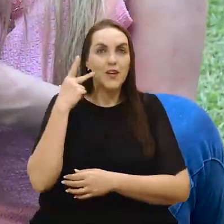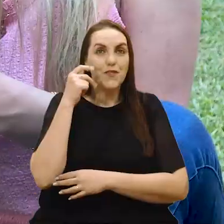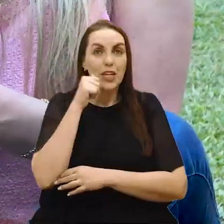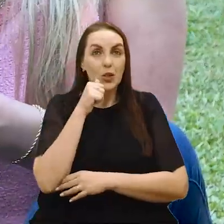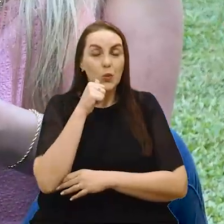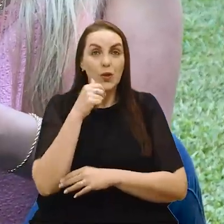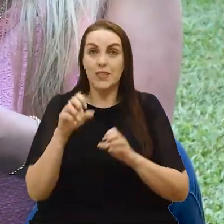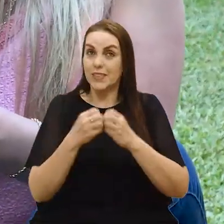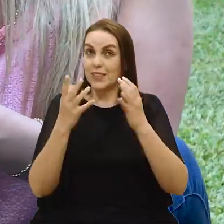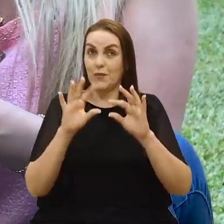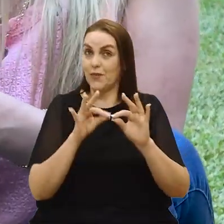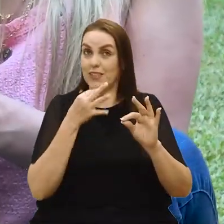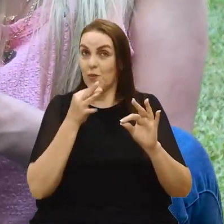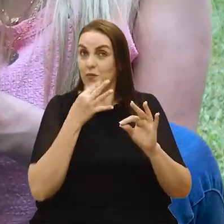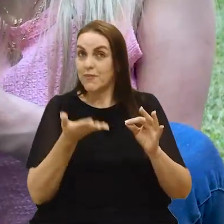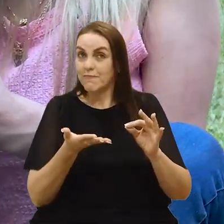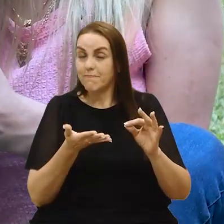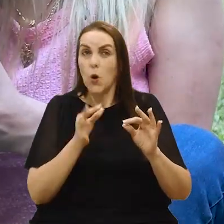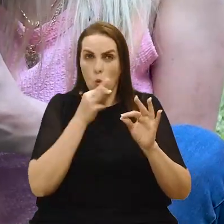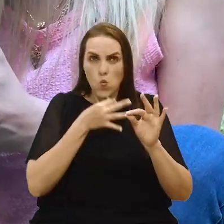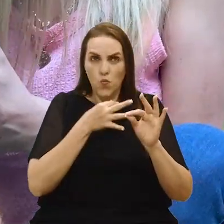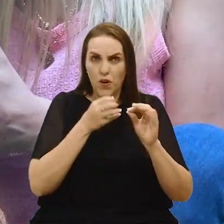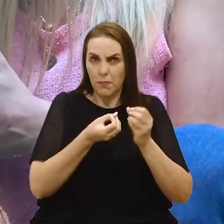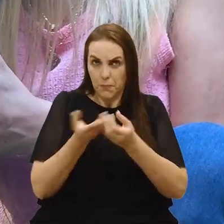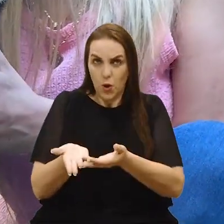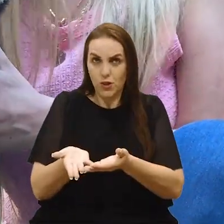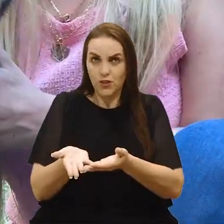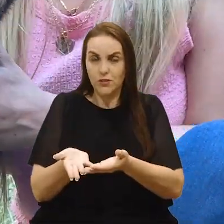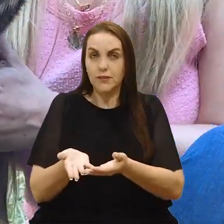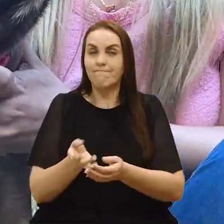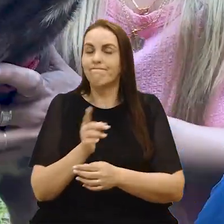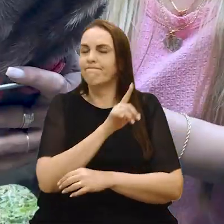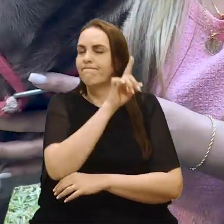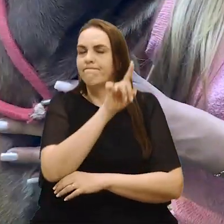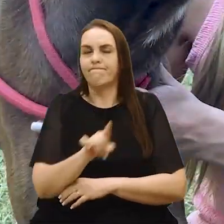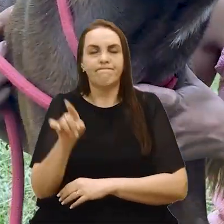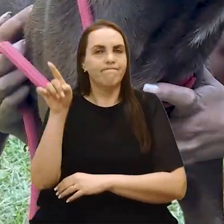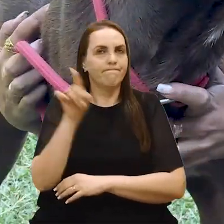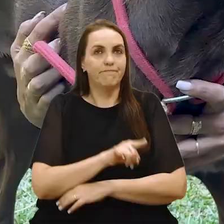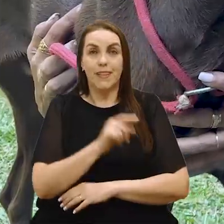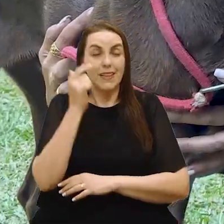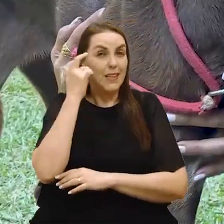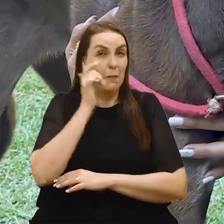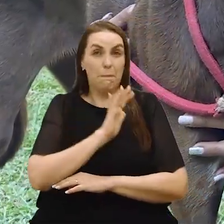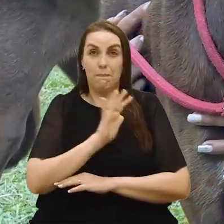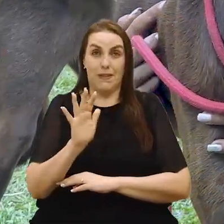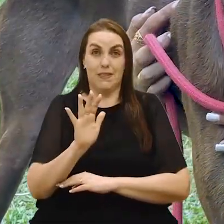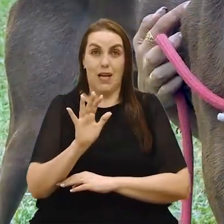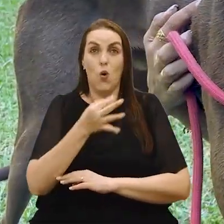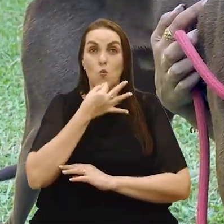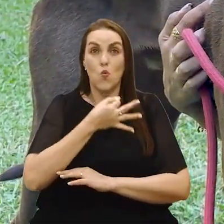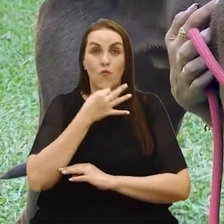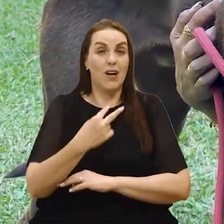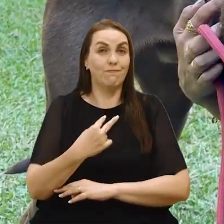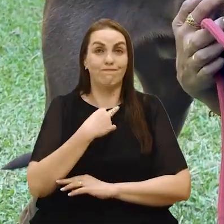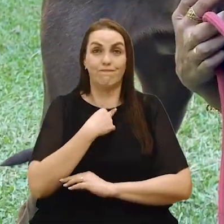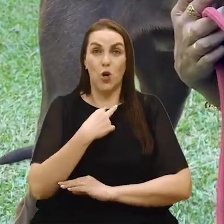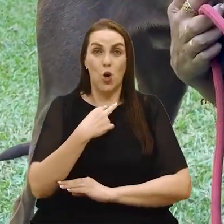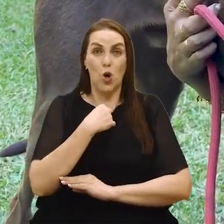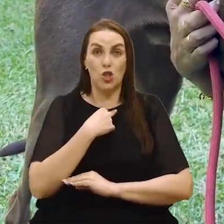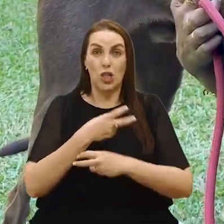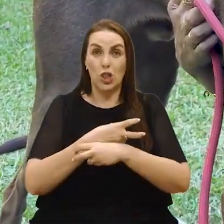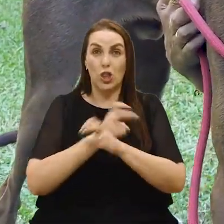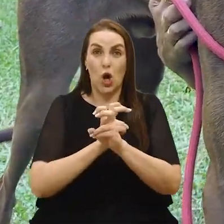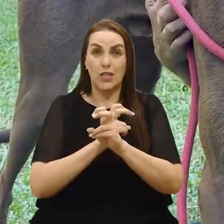Vereadora, estamos na Festa da Uva. Uva pode? Nem pensar. Nem pensar. Uva não pode. Nem pensar. Uva